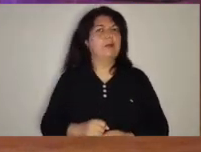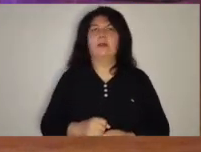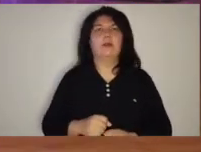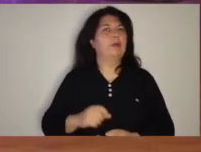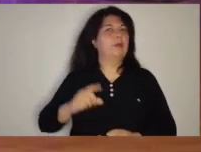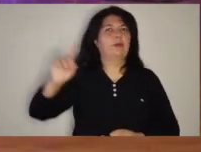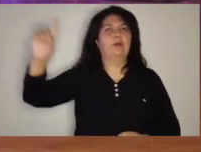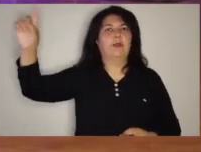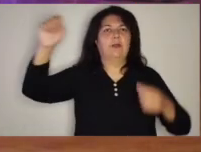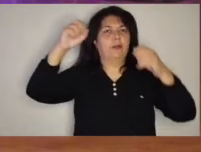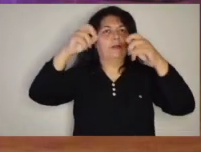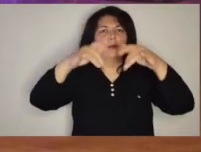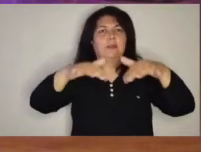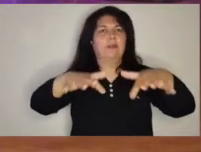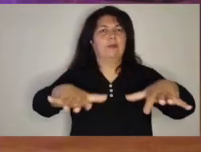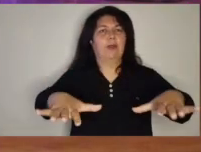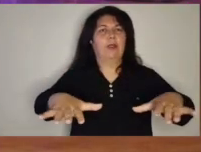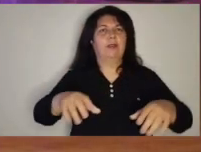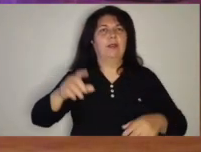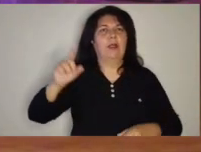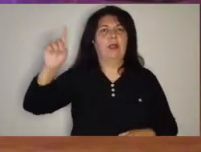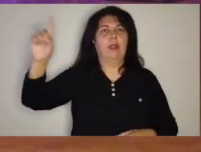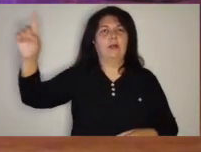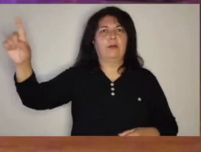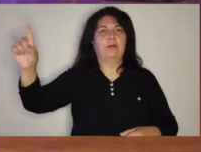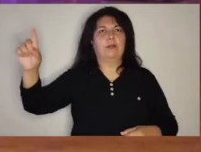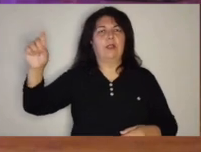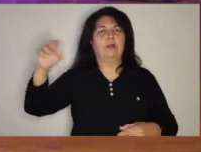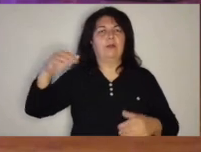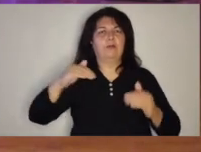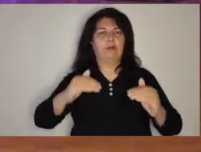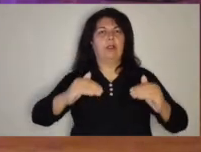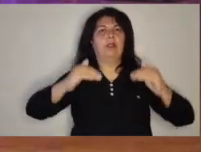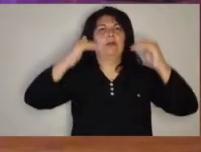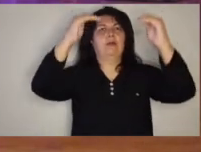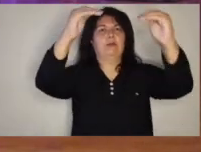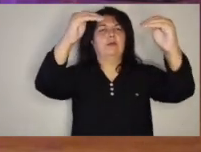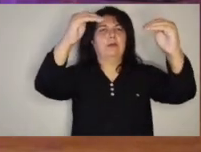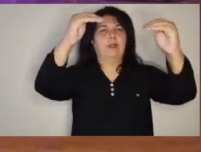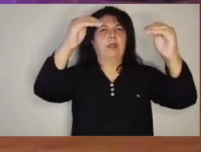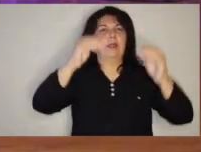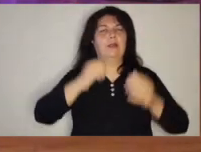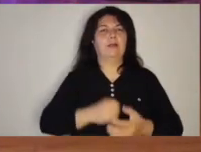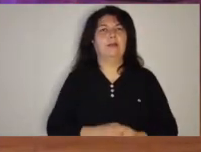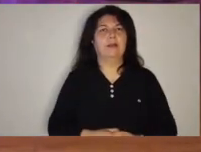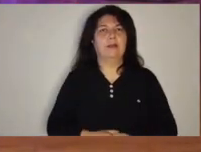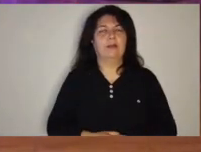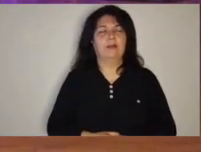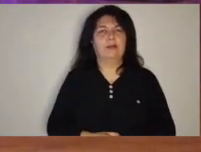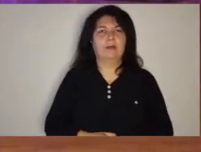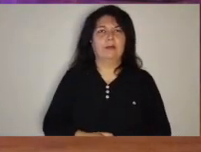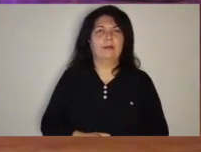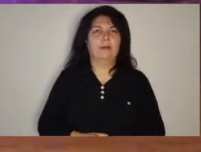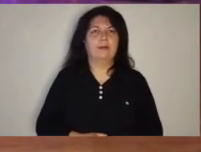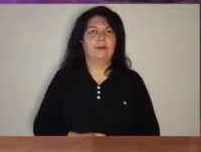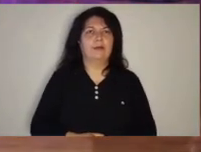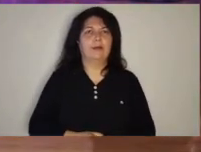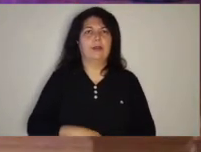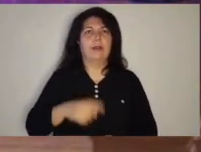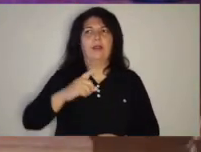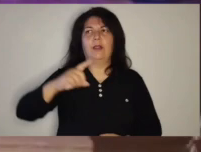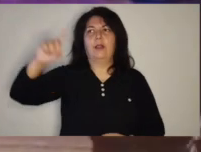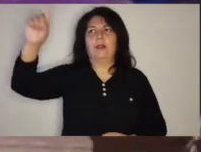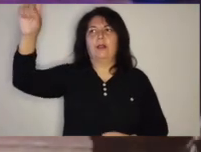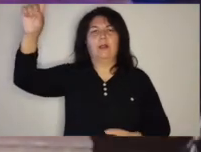o Deus que não é o Deus da bênção. O Deus que é Senhor dos senhores, Rei dos reis. E ele